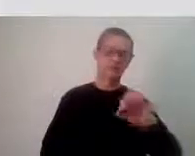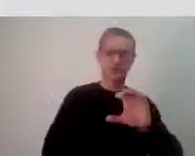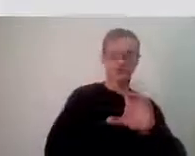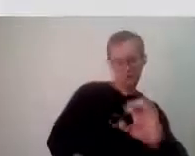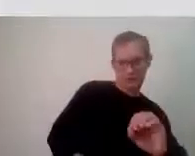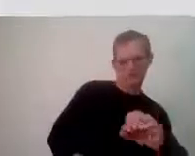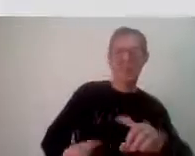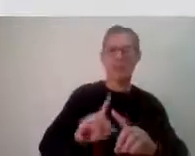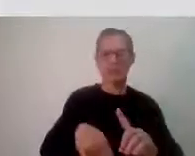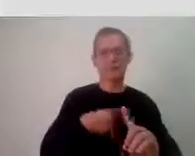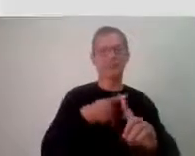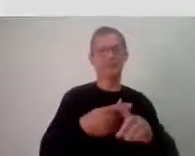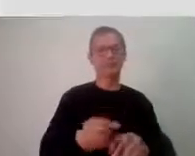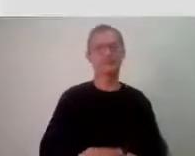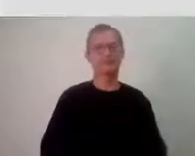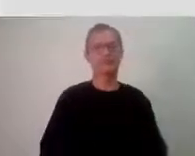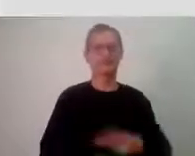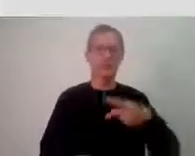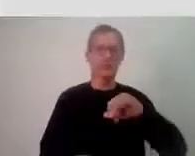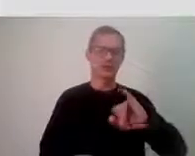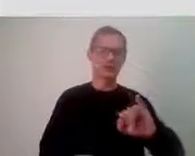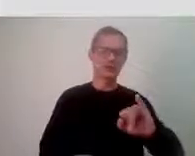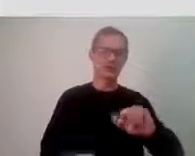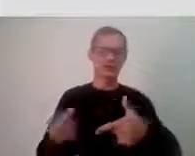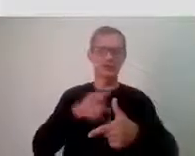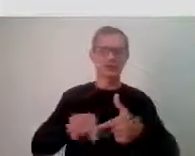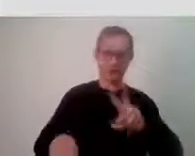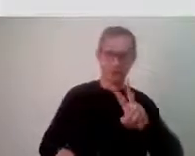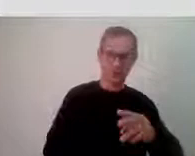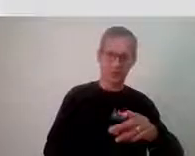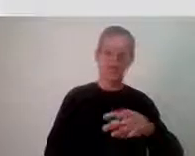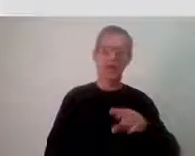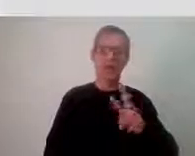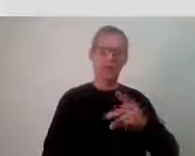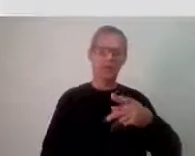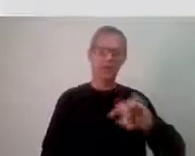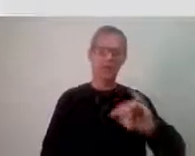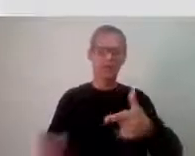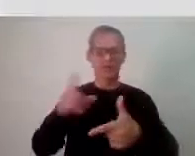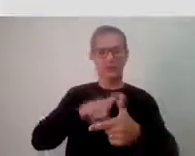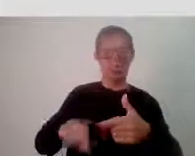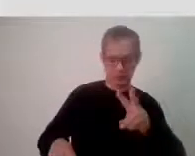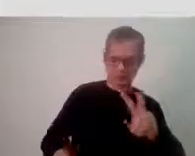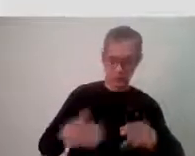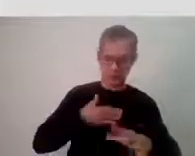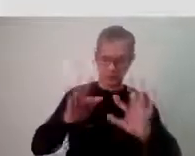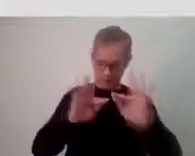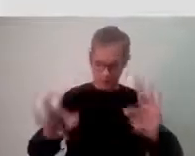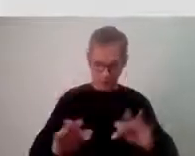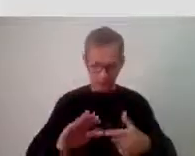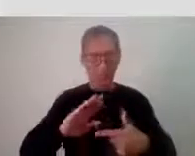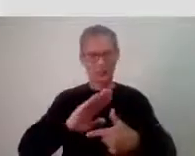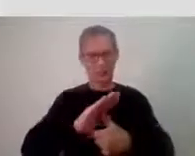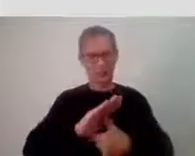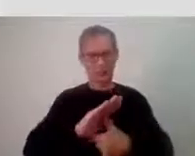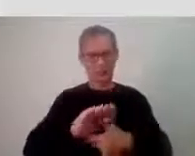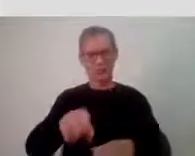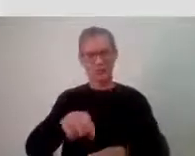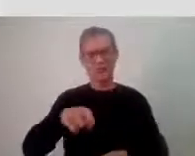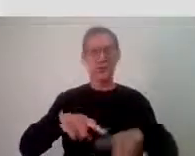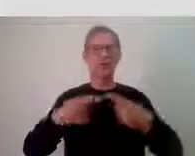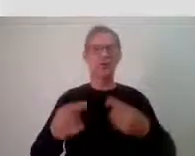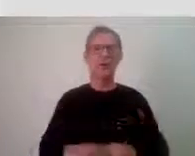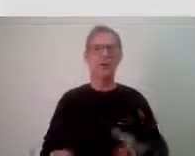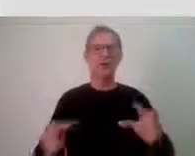x, mais de π sobre 2 a 3π sobre 2, a minha função cosseno de x. Integral